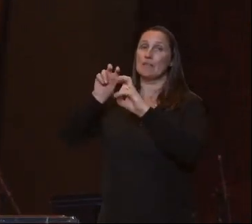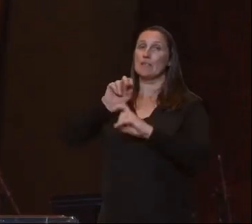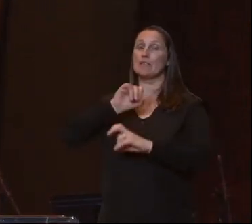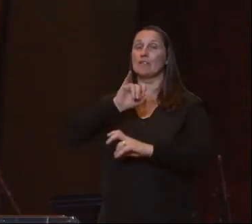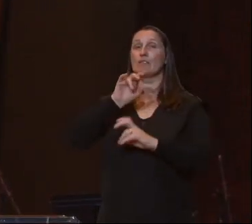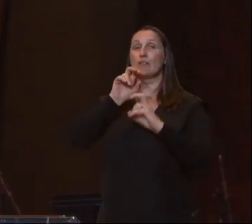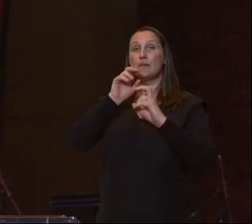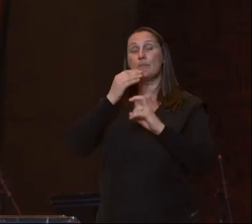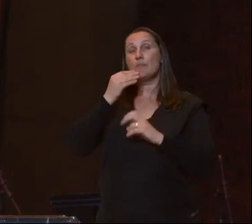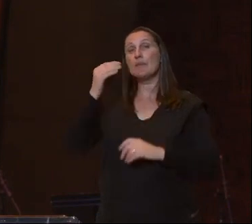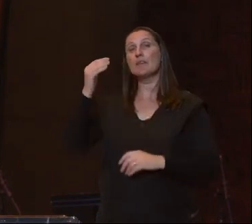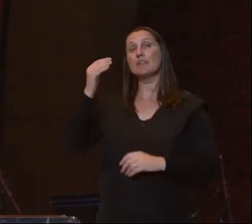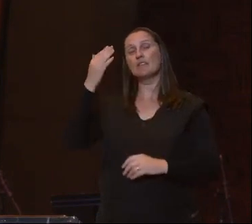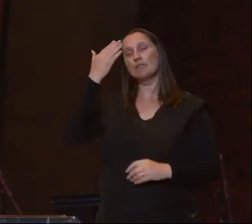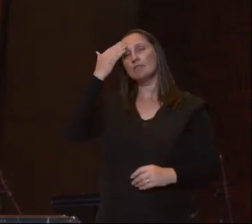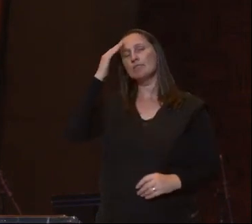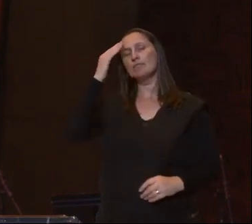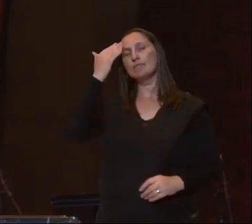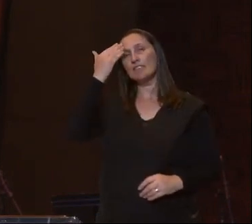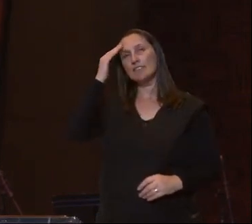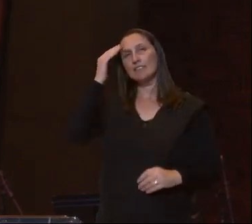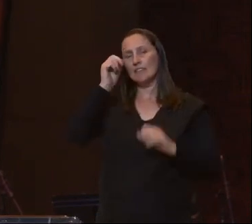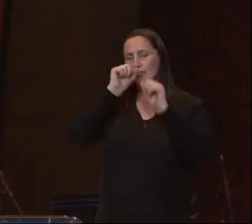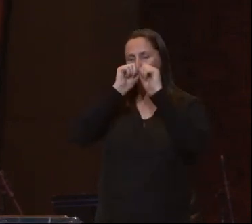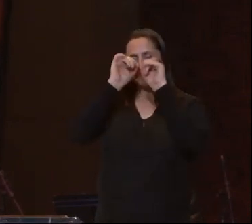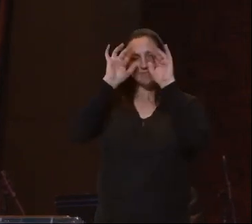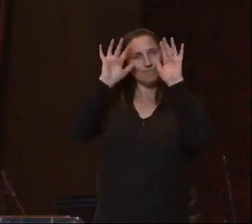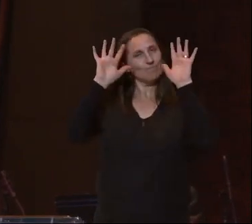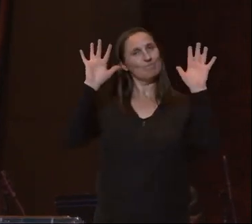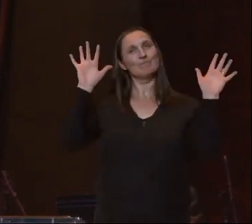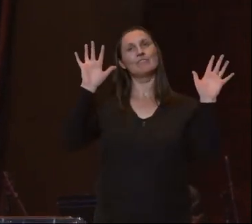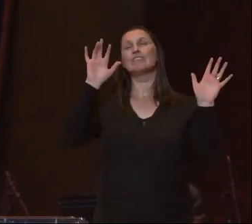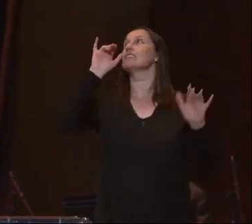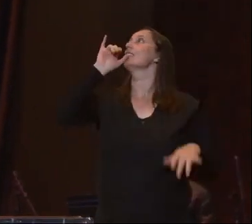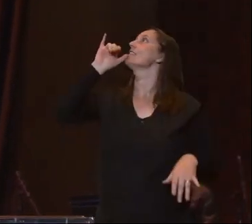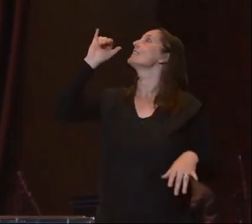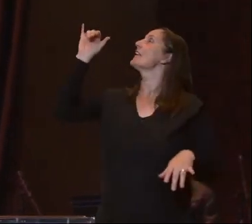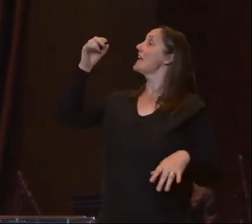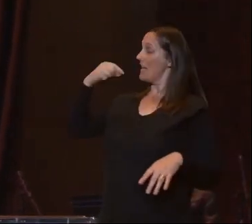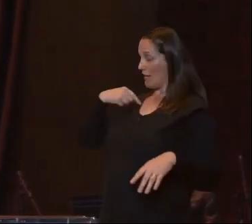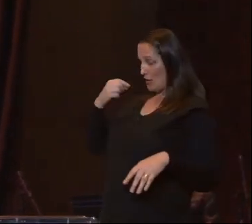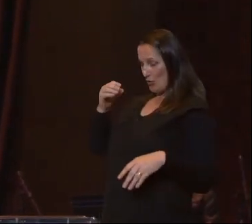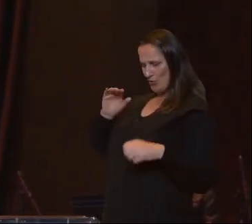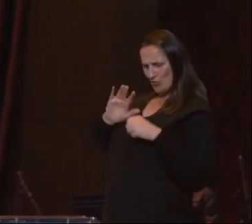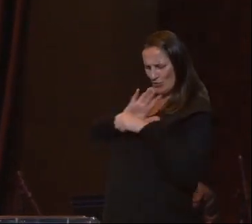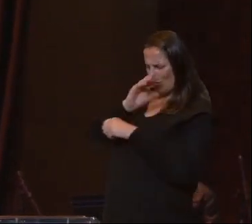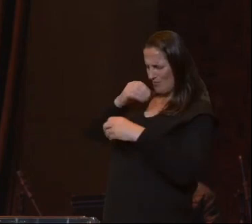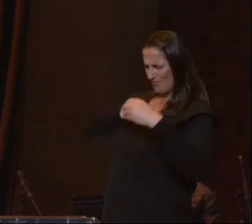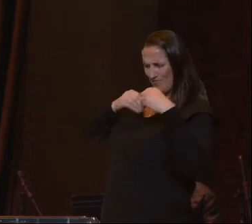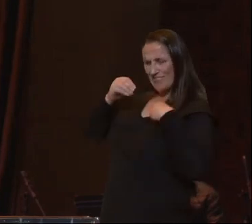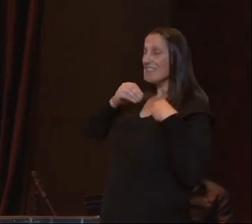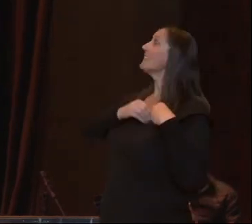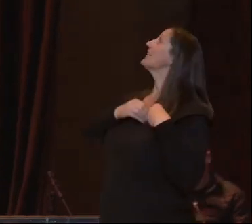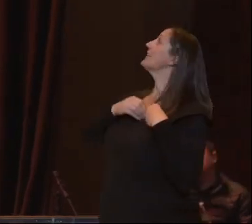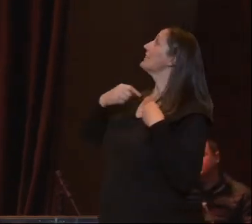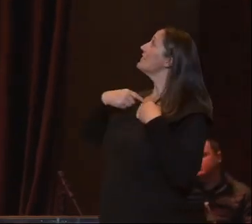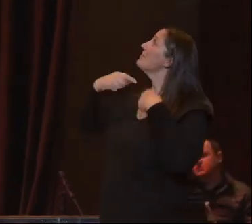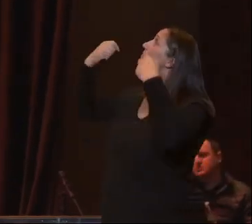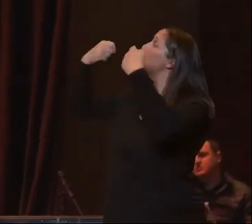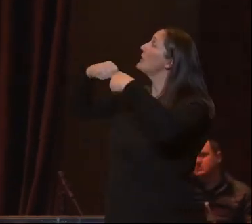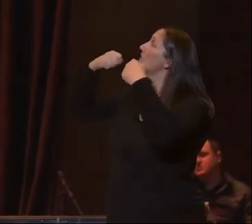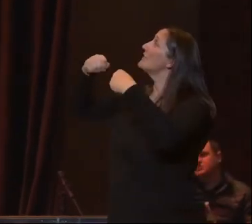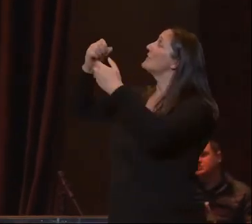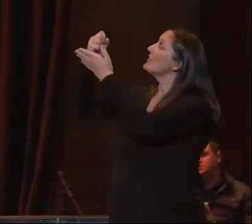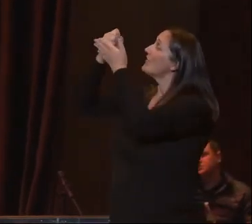se você entendendo, dizer: eu sou pecador, eu preciso da